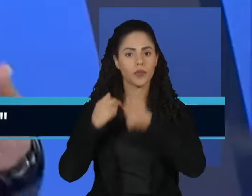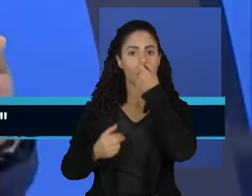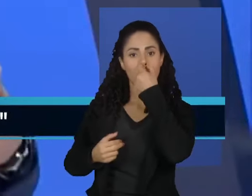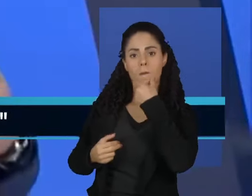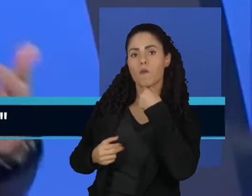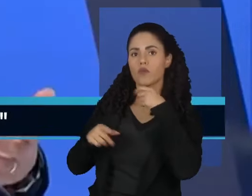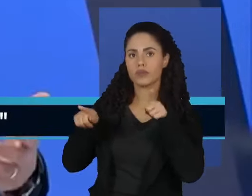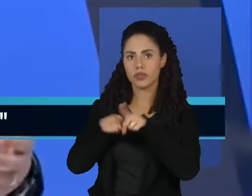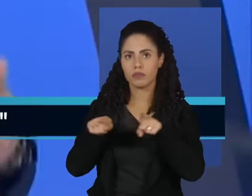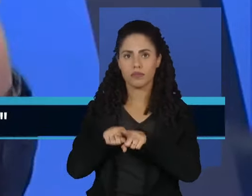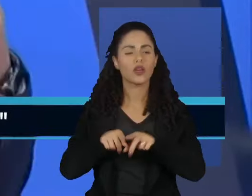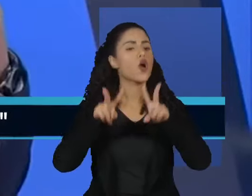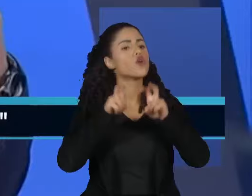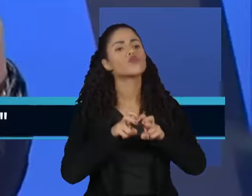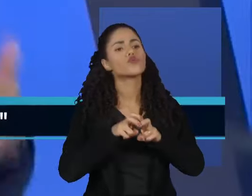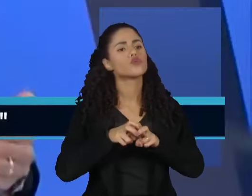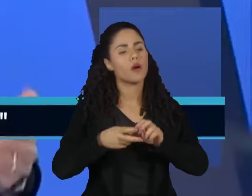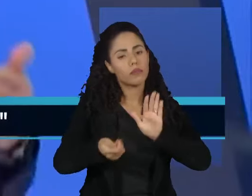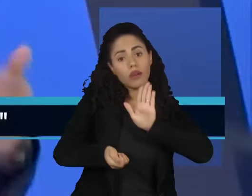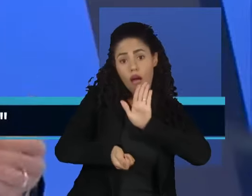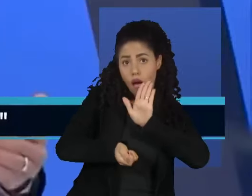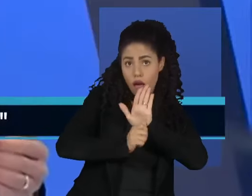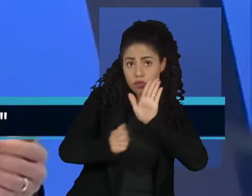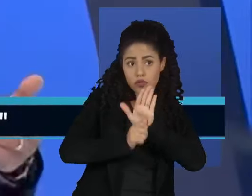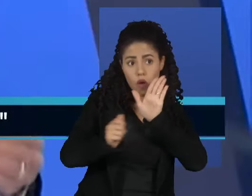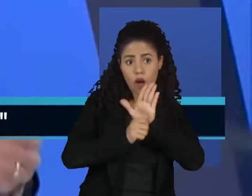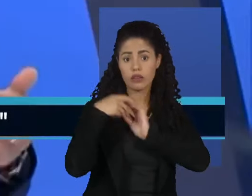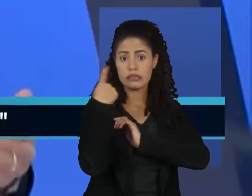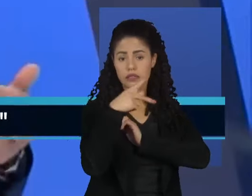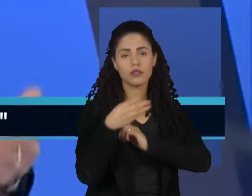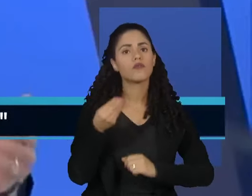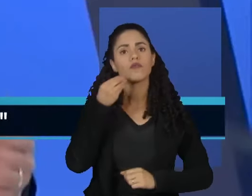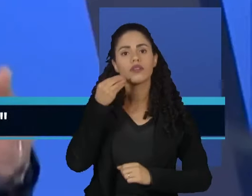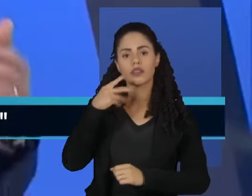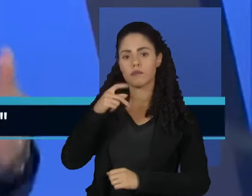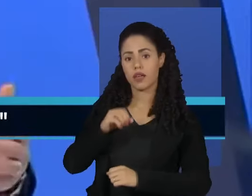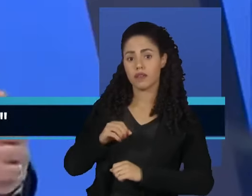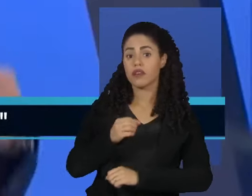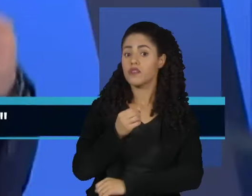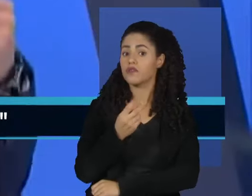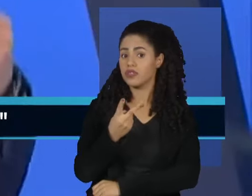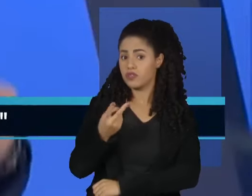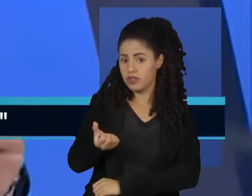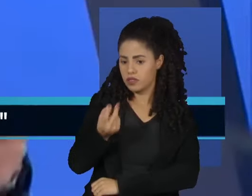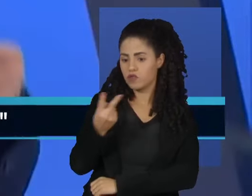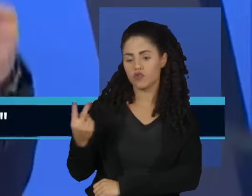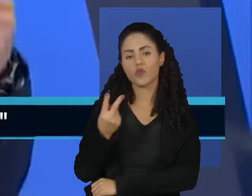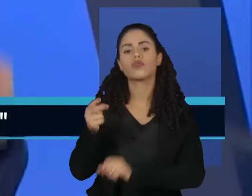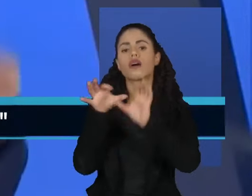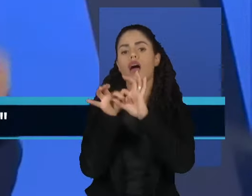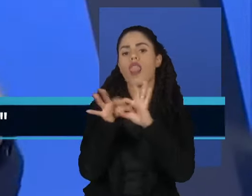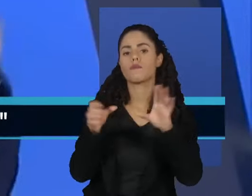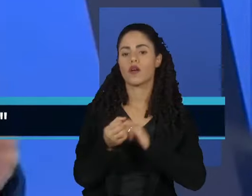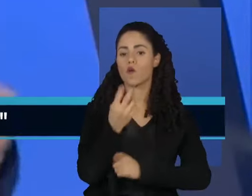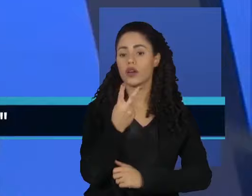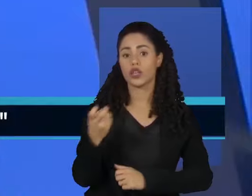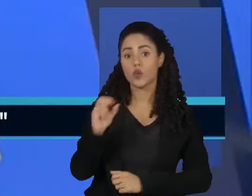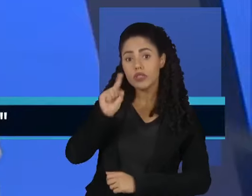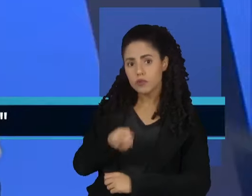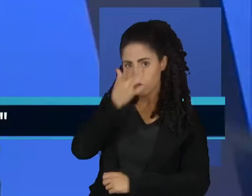A questão das drogas é terrível. O seu partido apresentou um projeto, o PL 2622, que fala para libertar 42